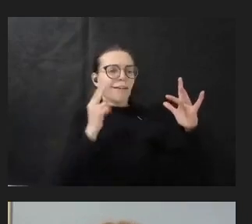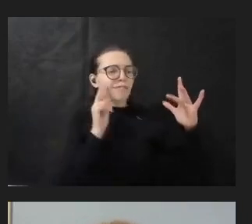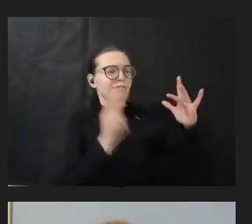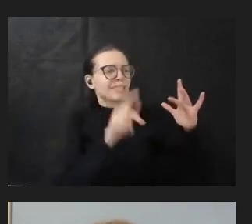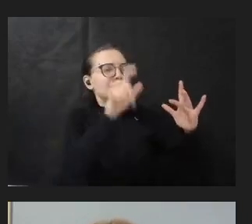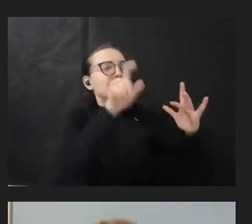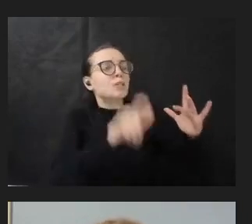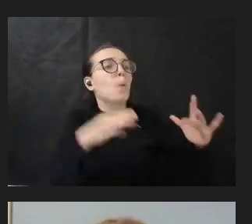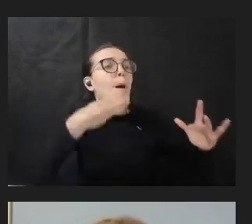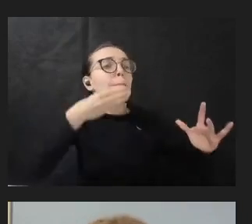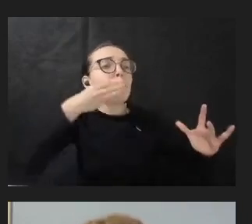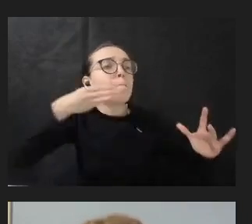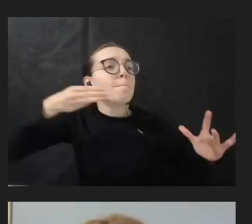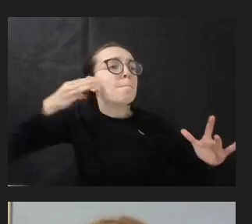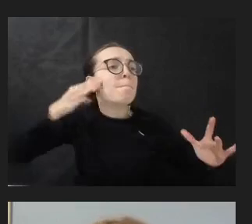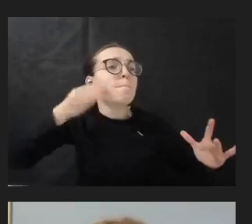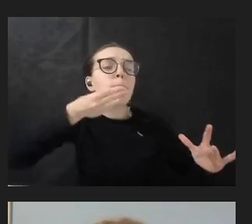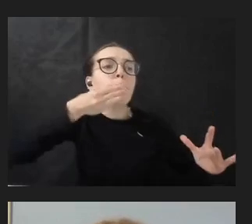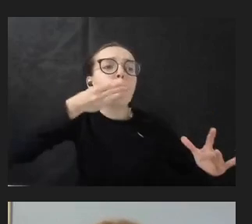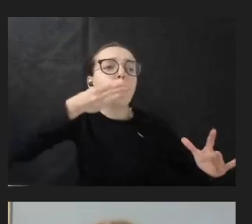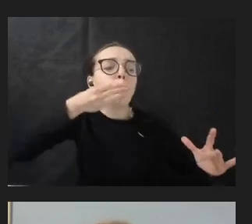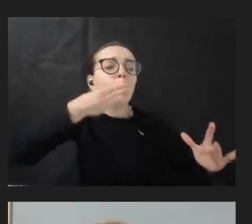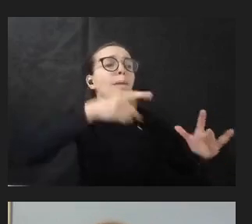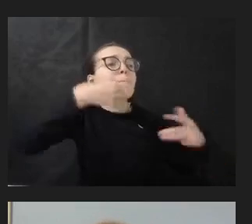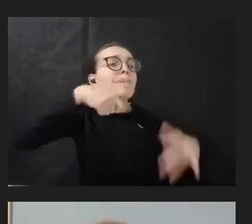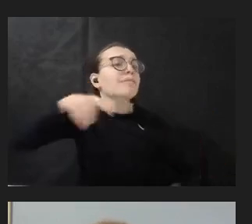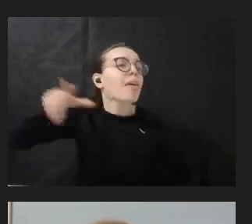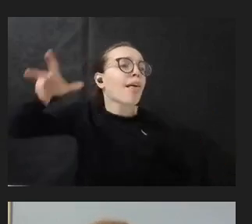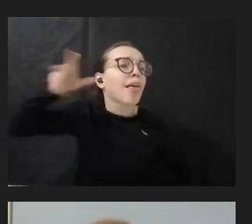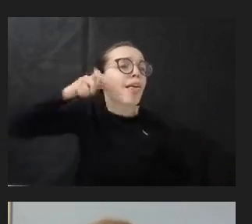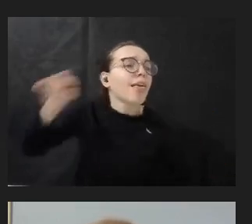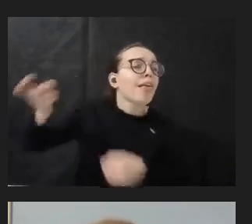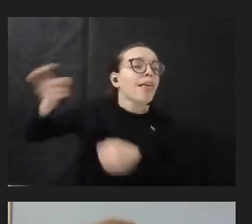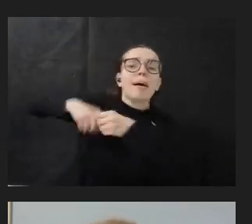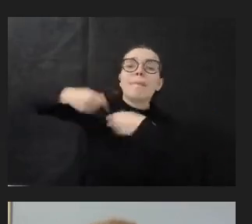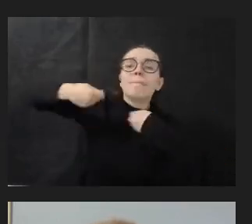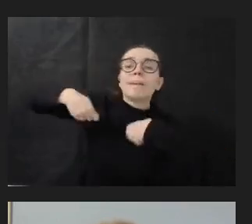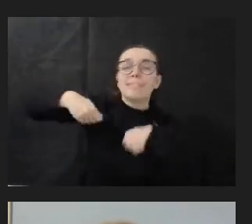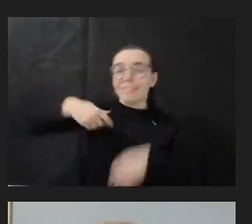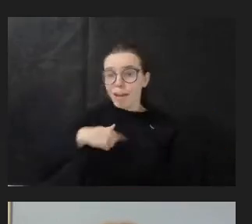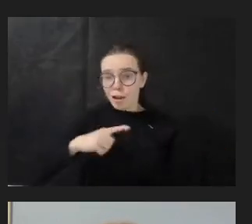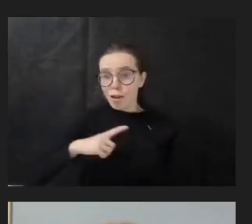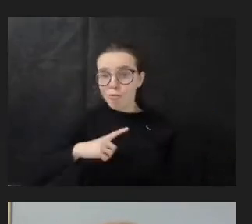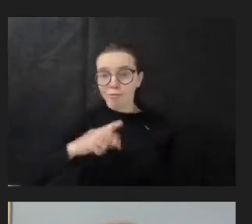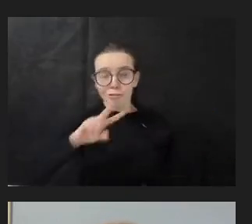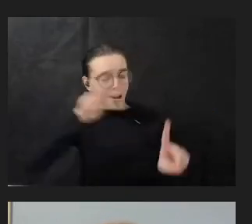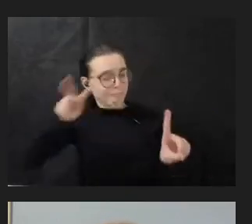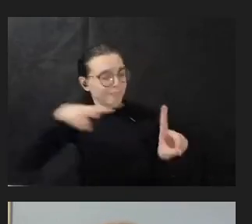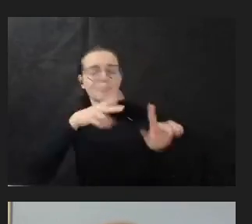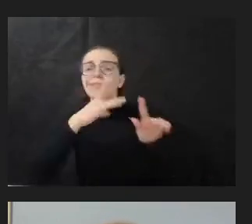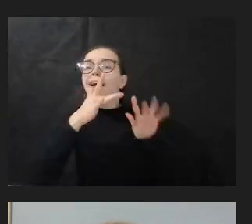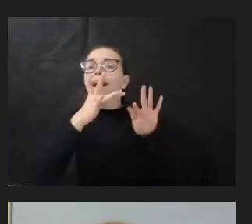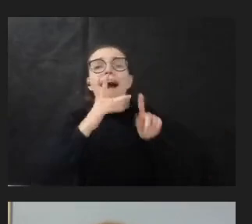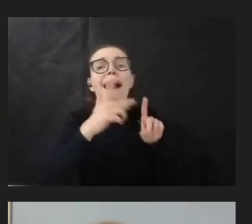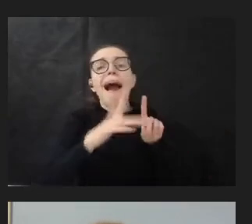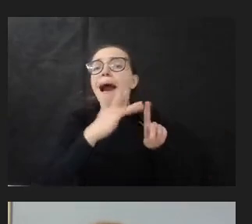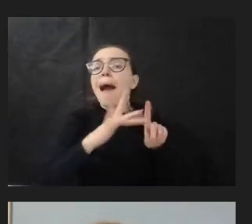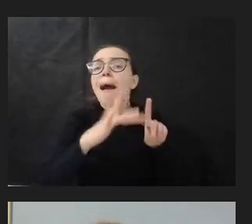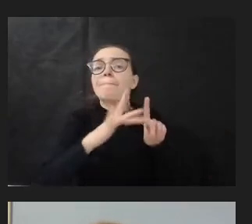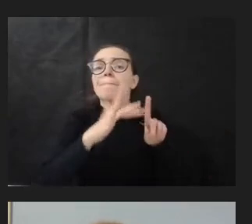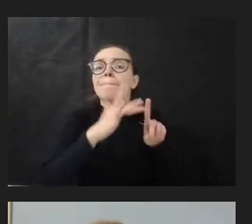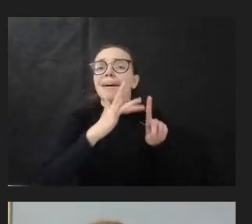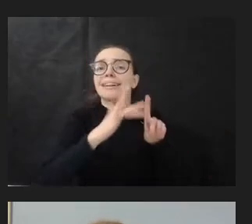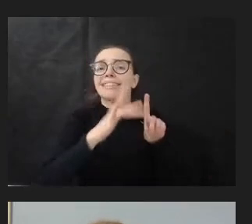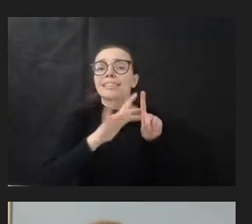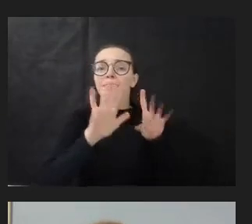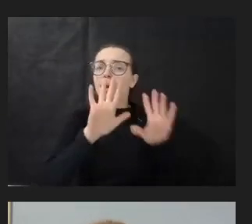pessoas que precisam voltar a escutar. Eu tinha uma visão totalmente capacitista, mas